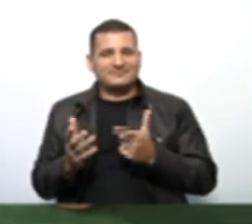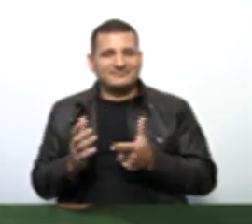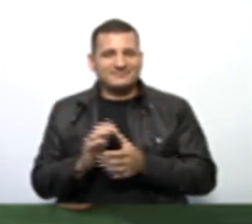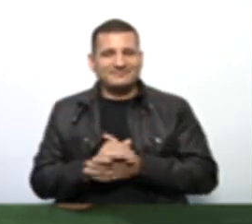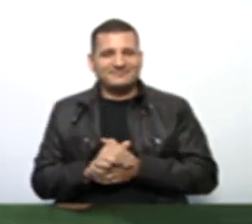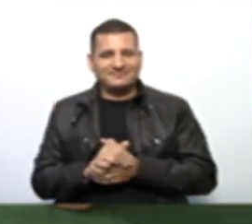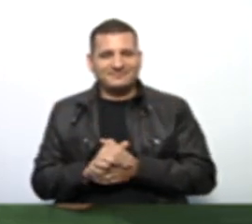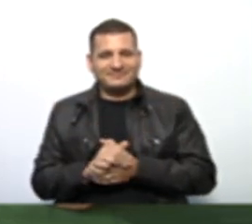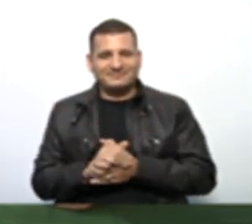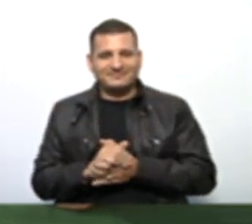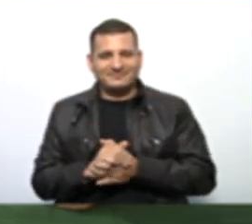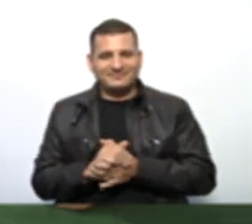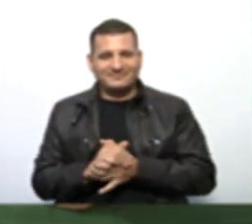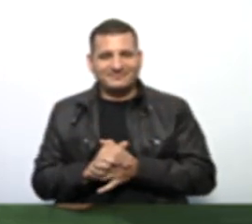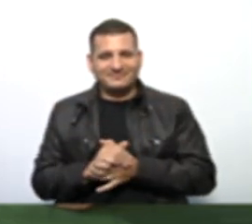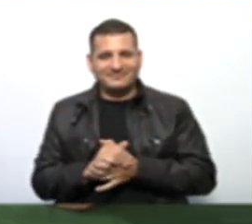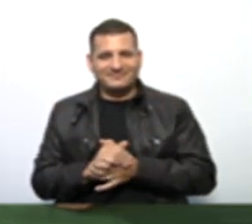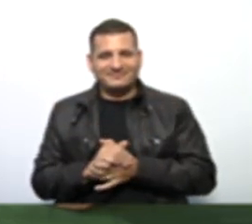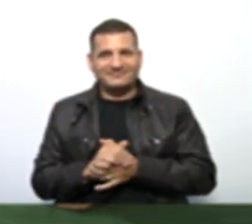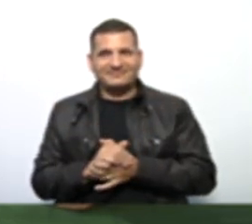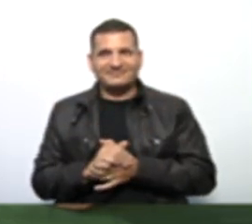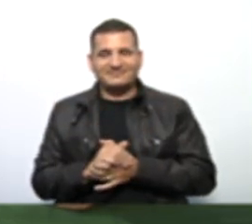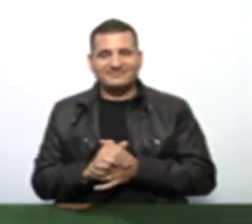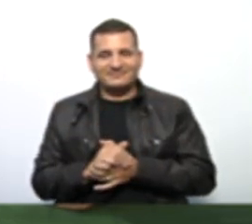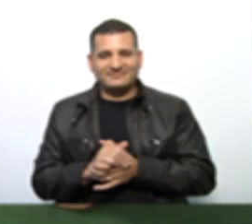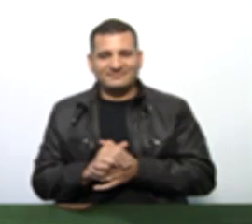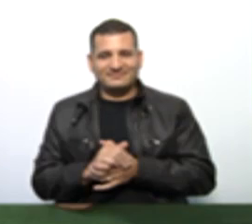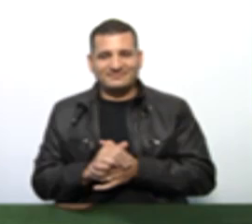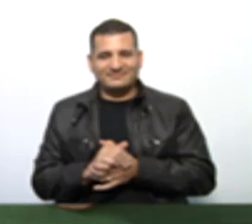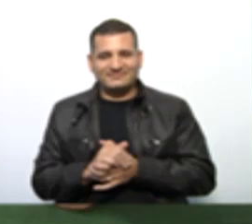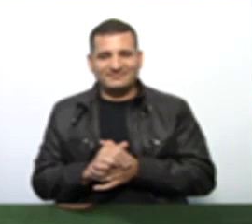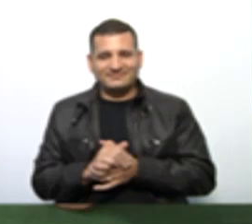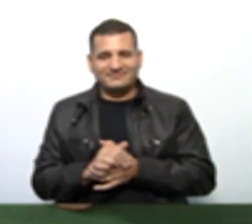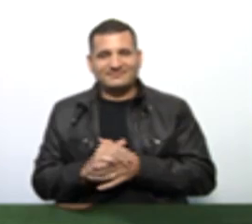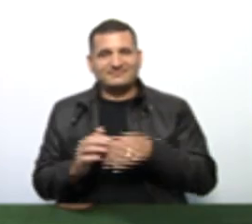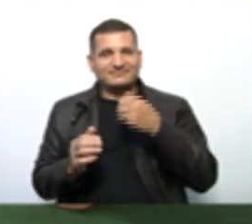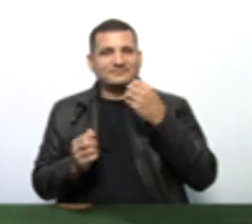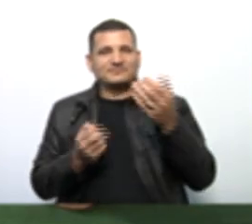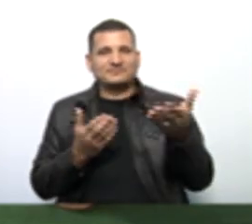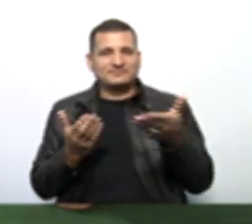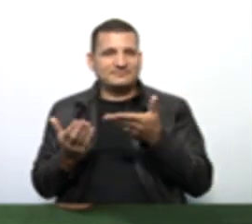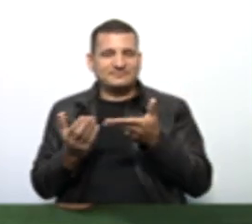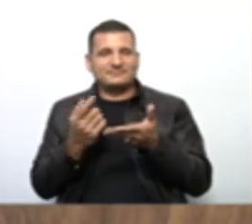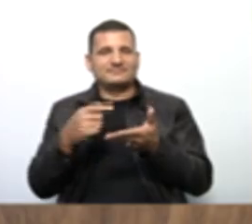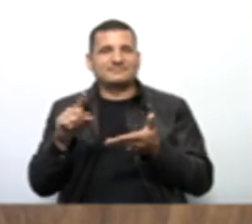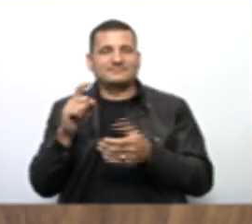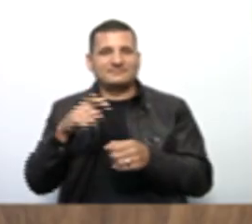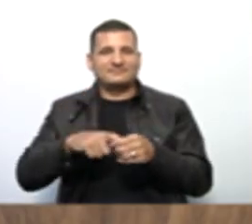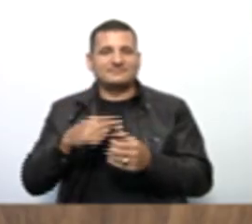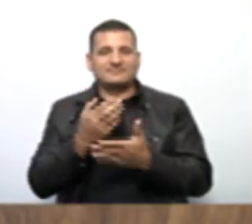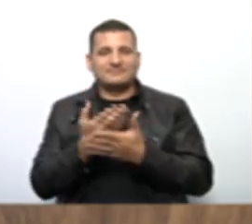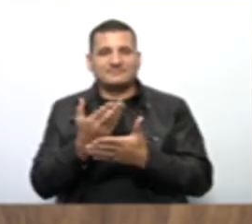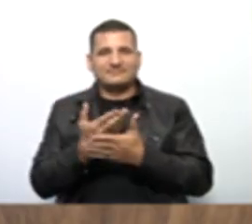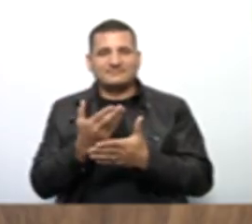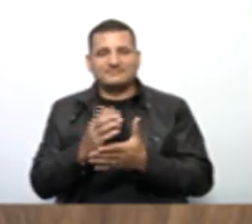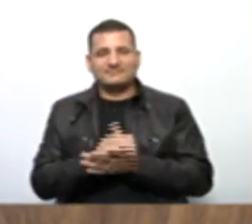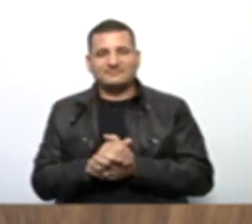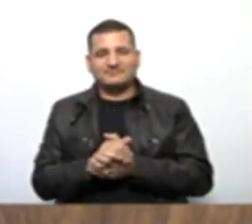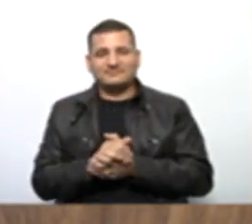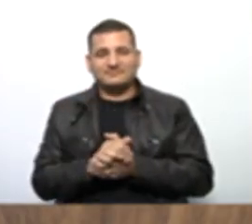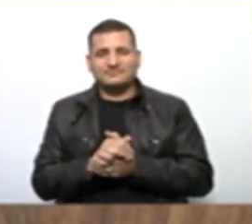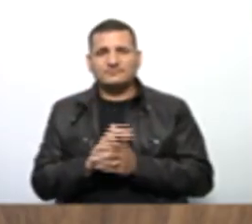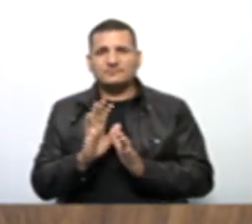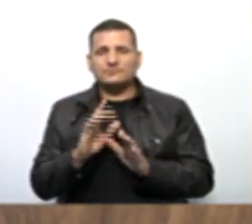o pessoal aí parti bem vindo ao retorno da nossa aula participação aqui pra